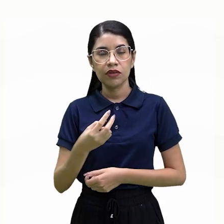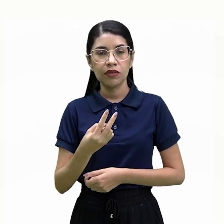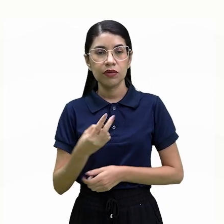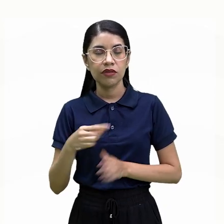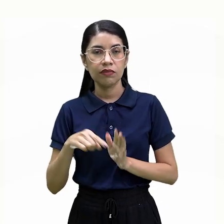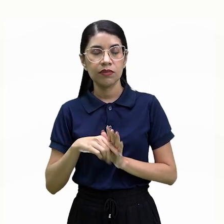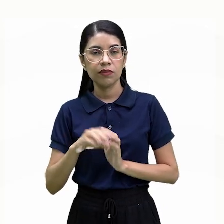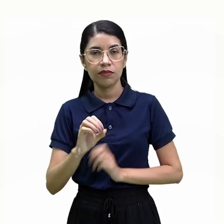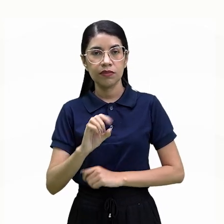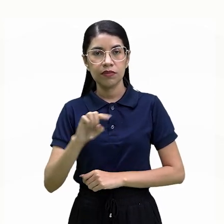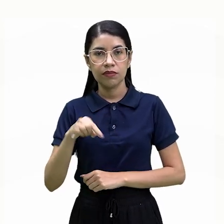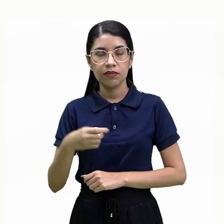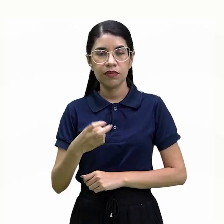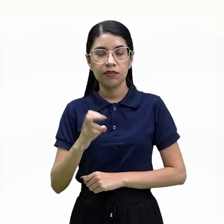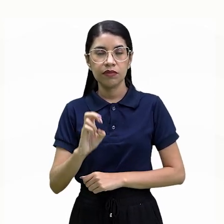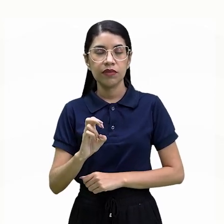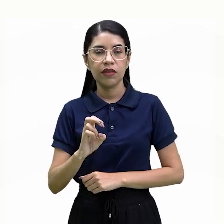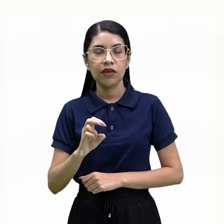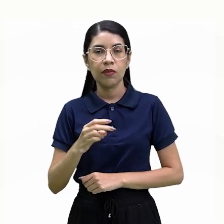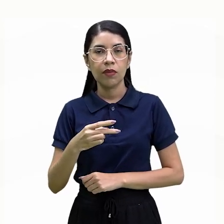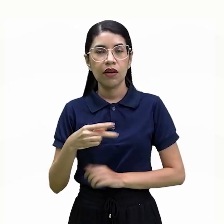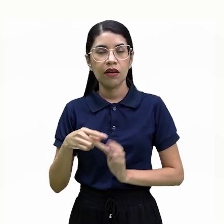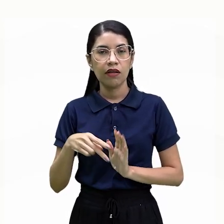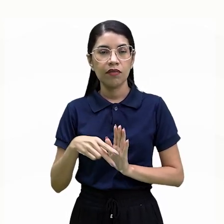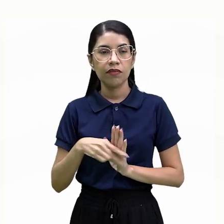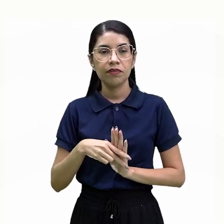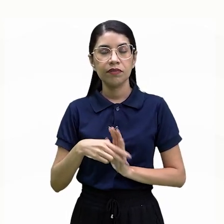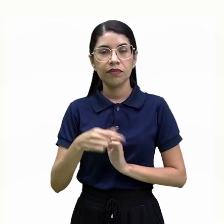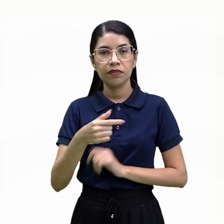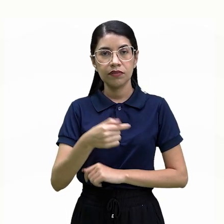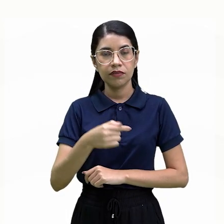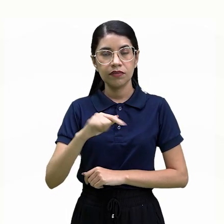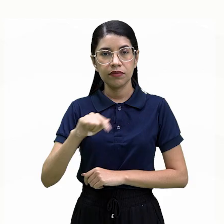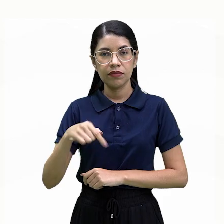8,2 menos 0,5, o valor é de